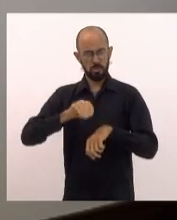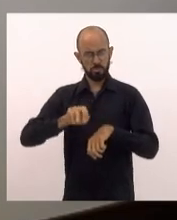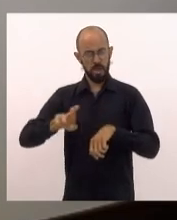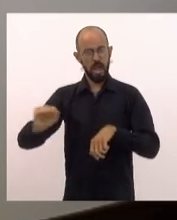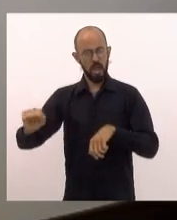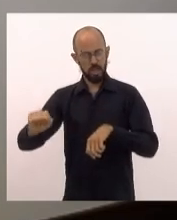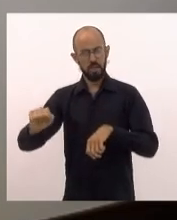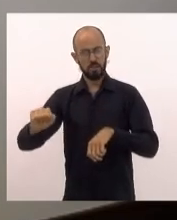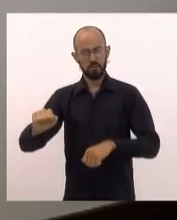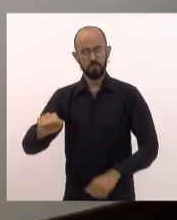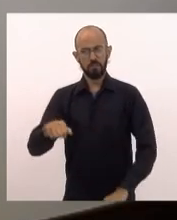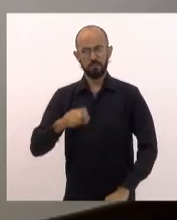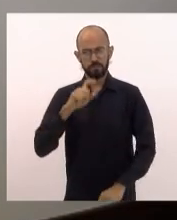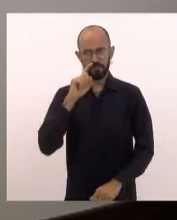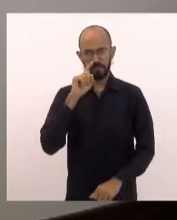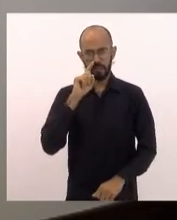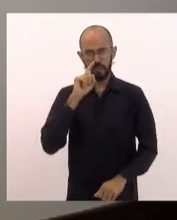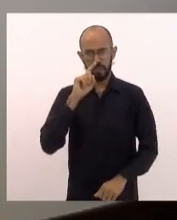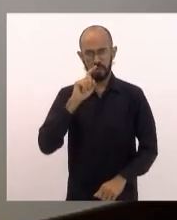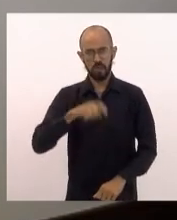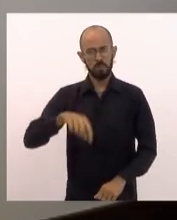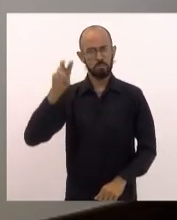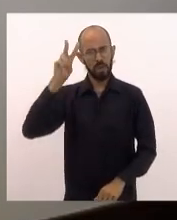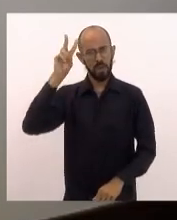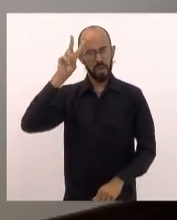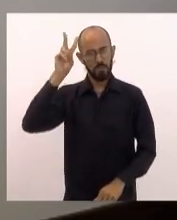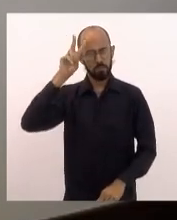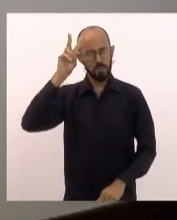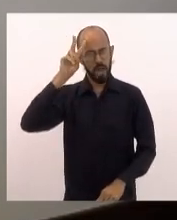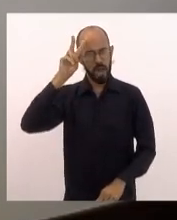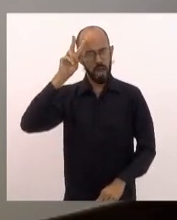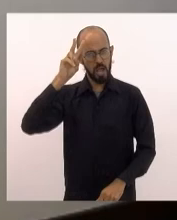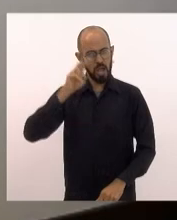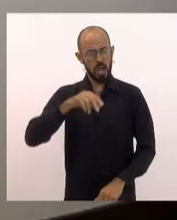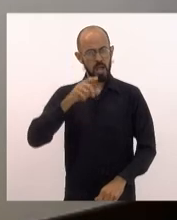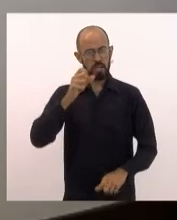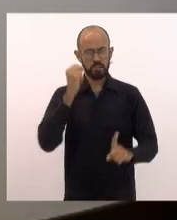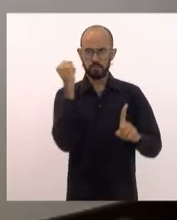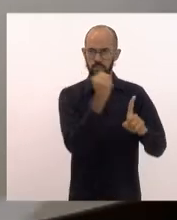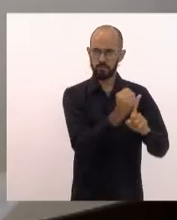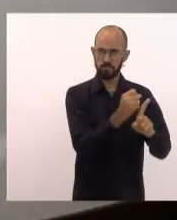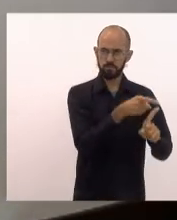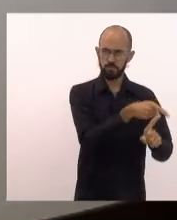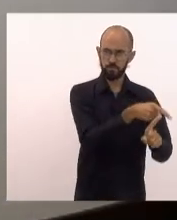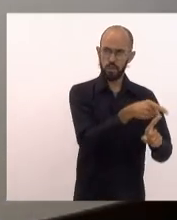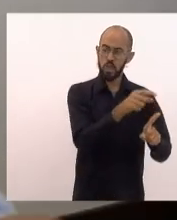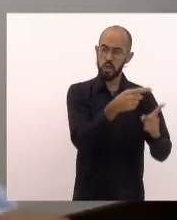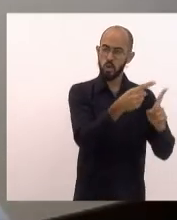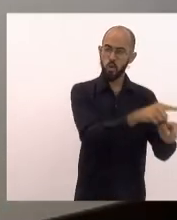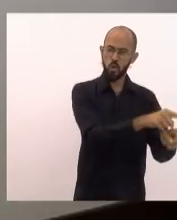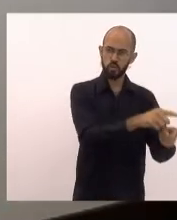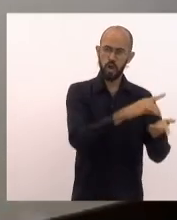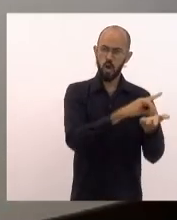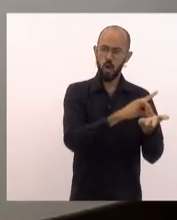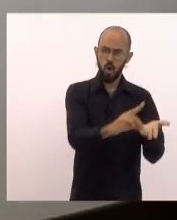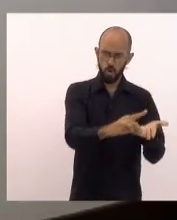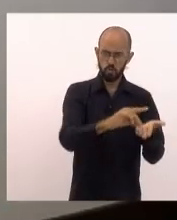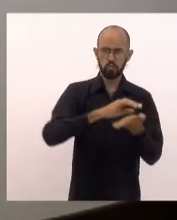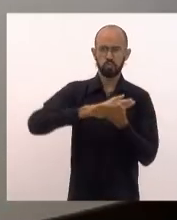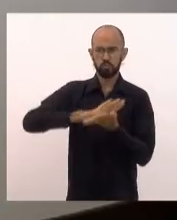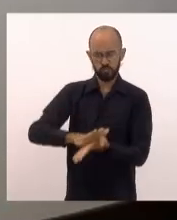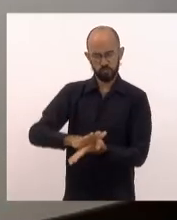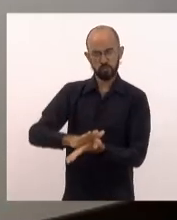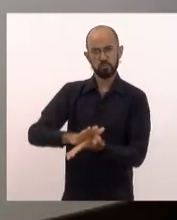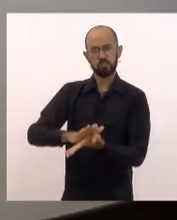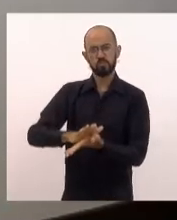Tijuca, em memória de Moise e contra ódio, preconceito, xenofobia, racismo,